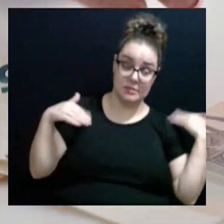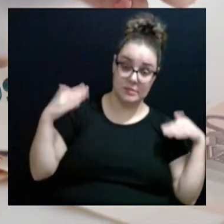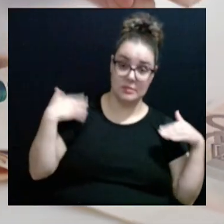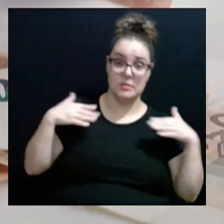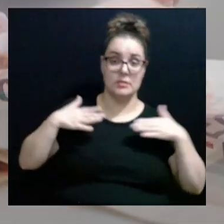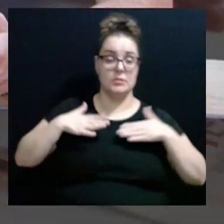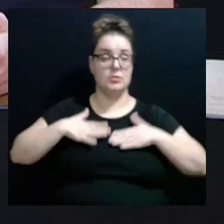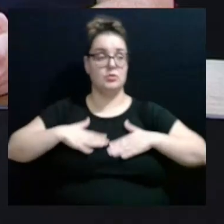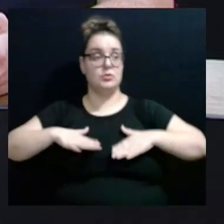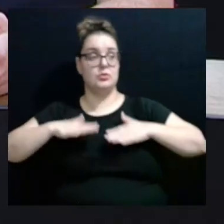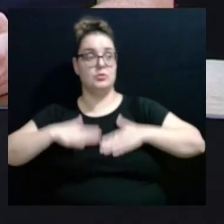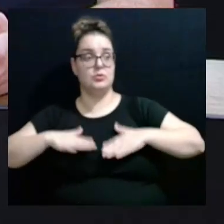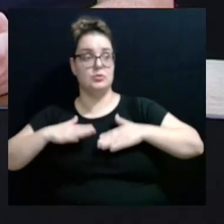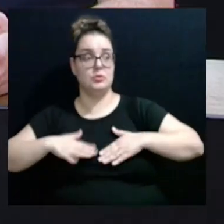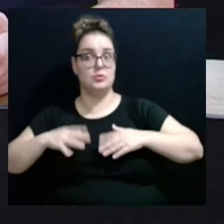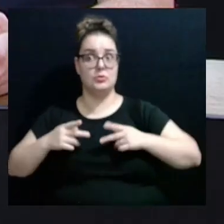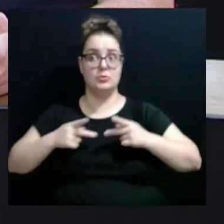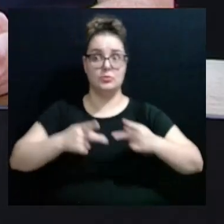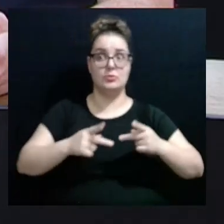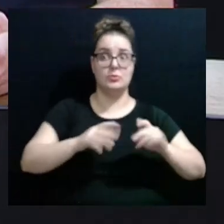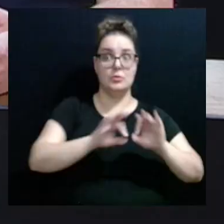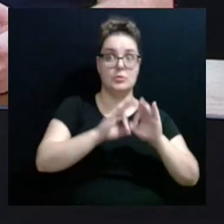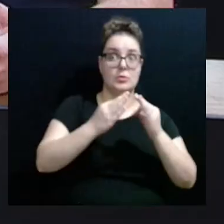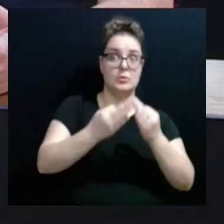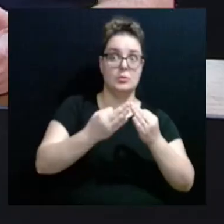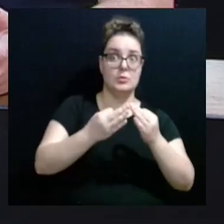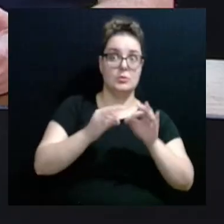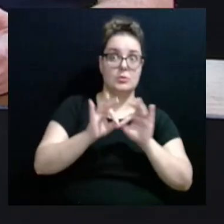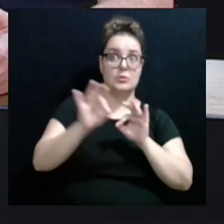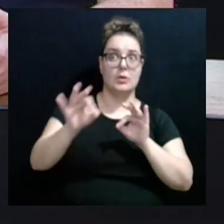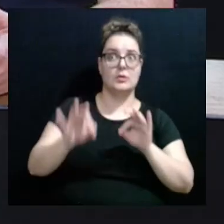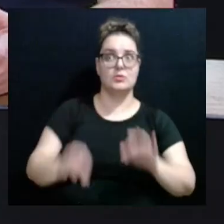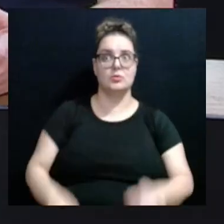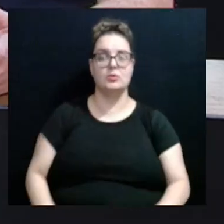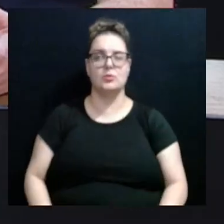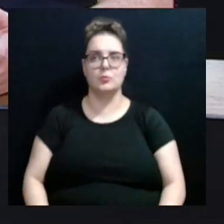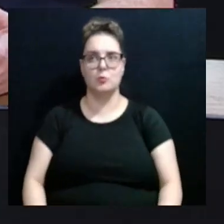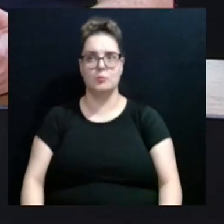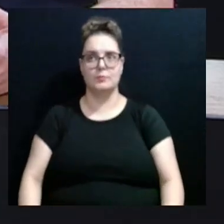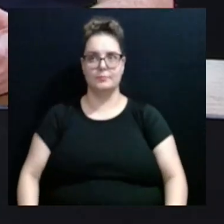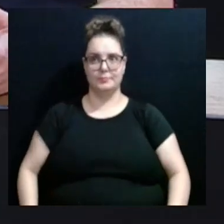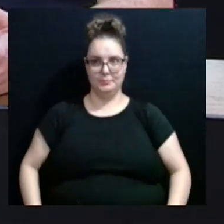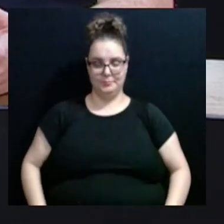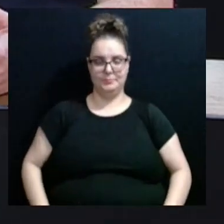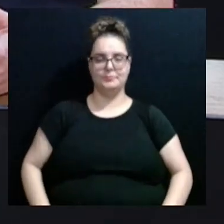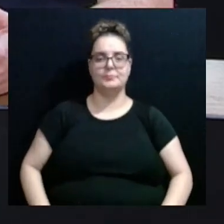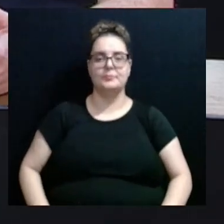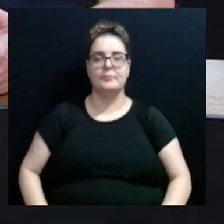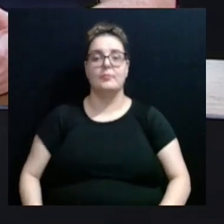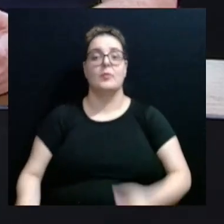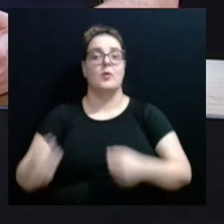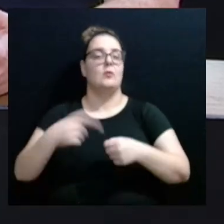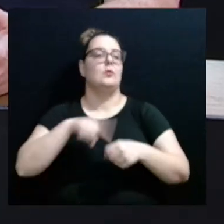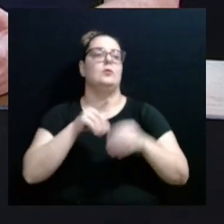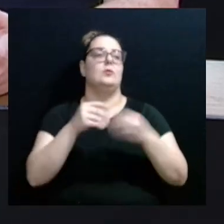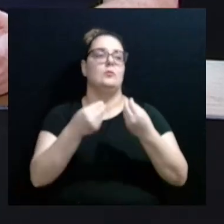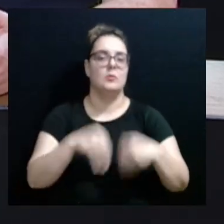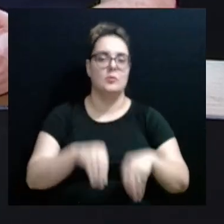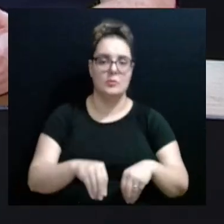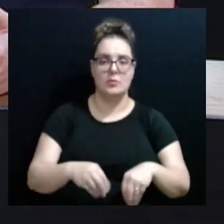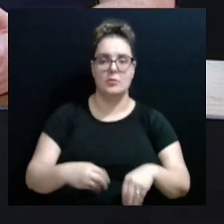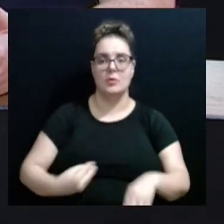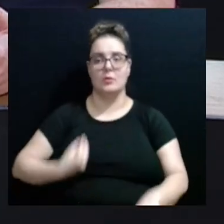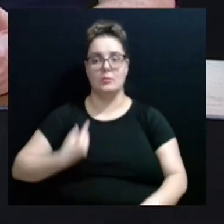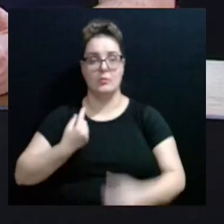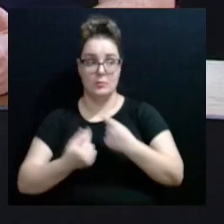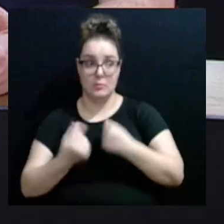visite seus familiares distantes, volte sem que isso prejudique a sua vida financeira. E a pessoa